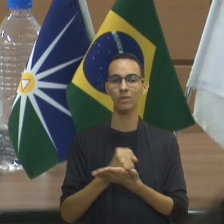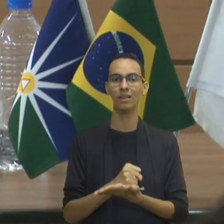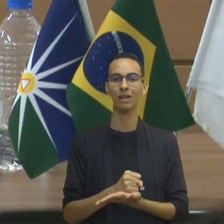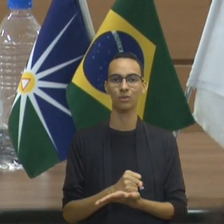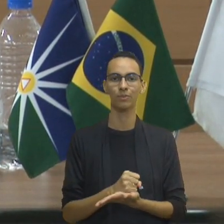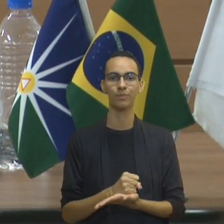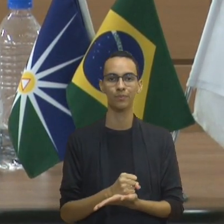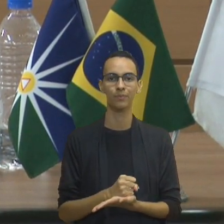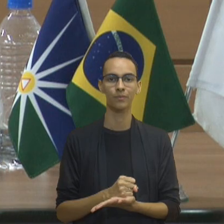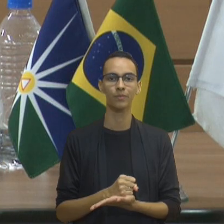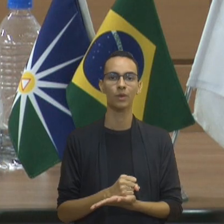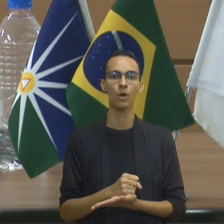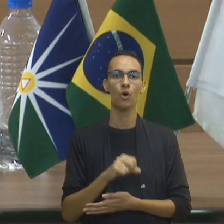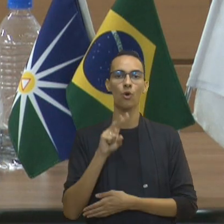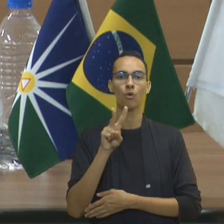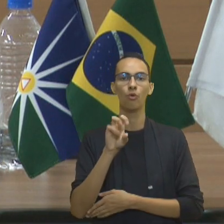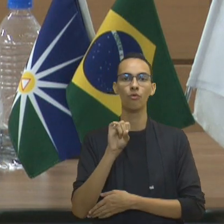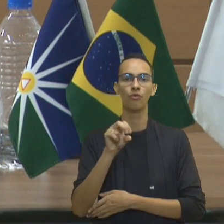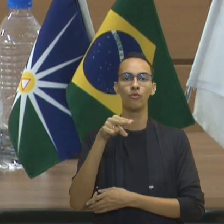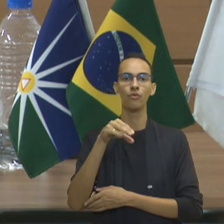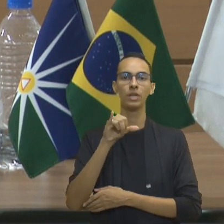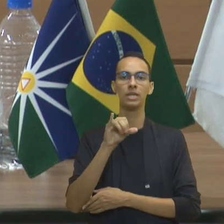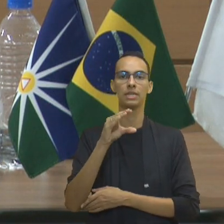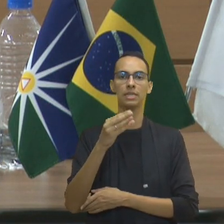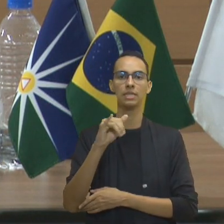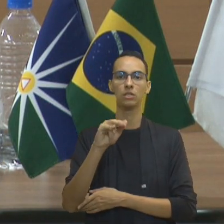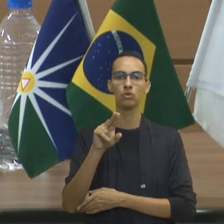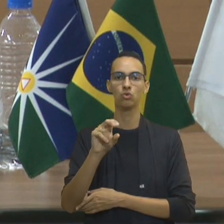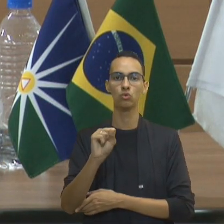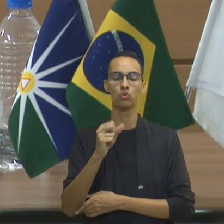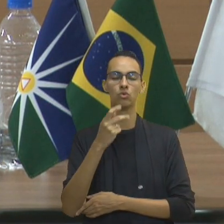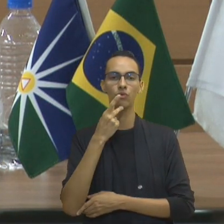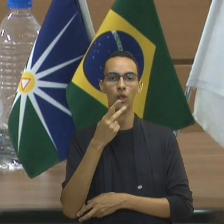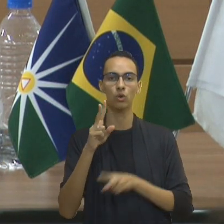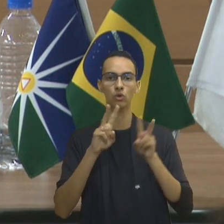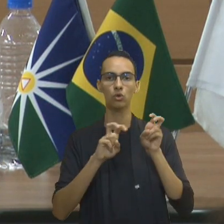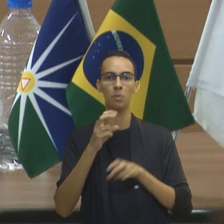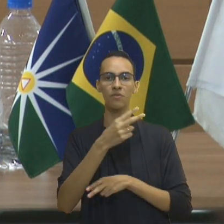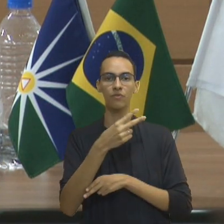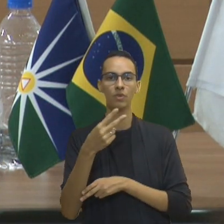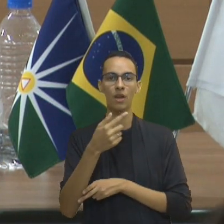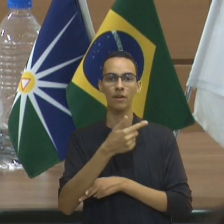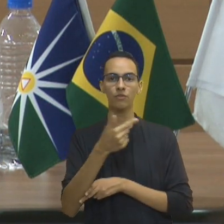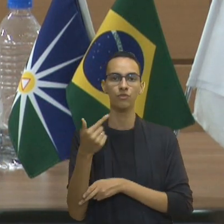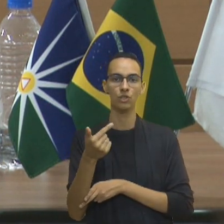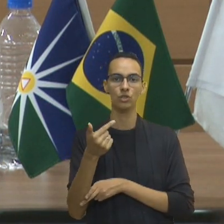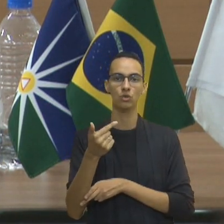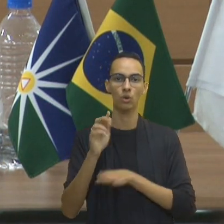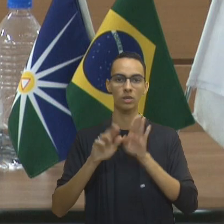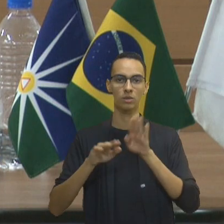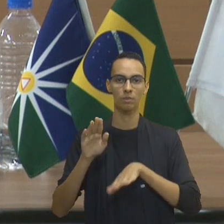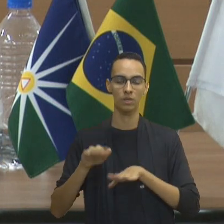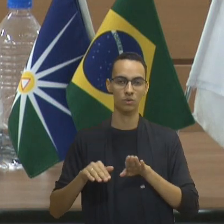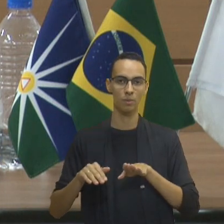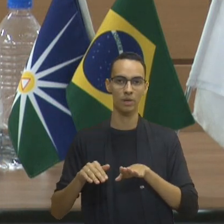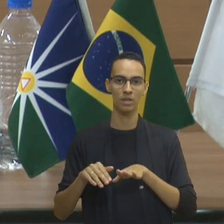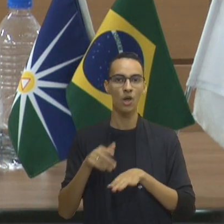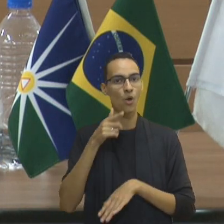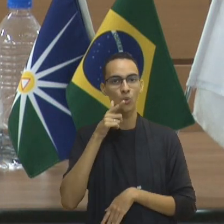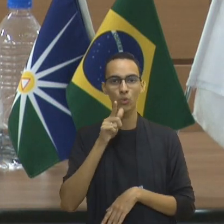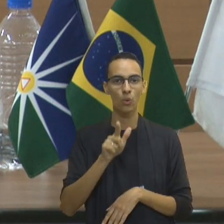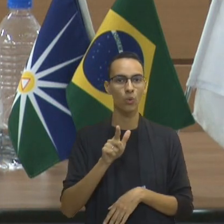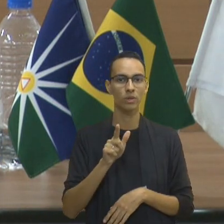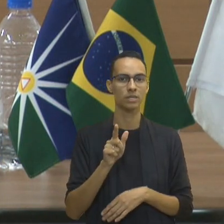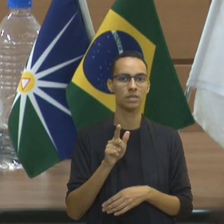em 22 contratos, aproximadamente. Eu não tenho como trazer uma emenda parlamentar para custear contrato, para